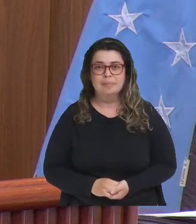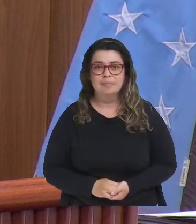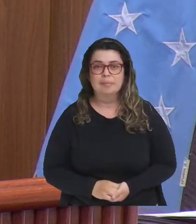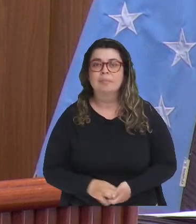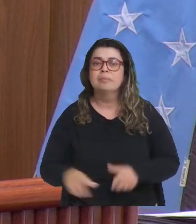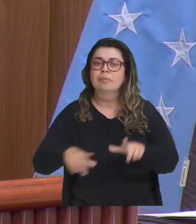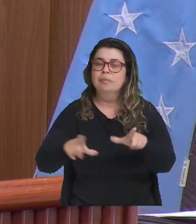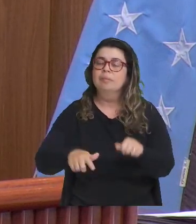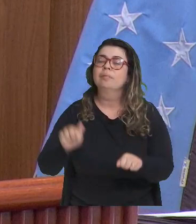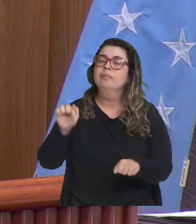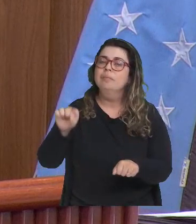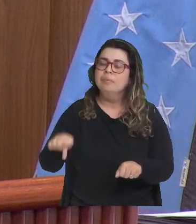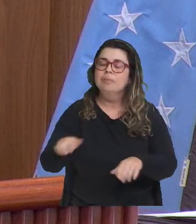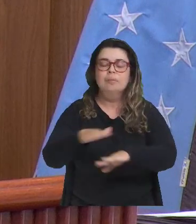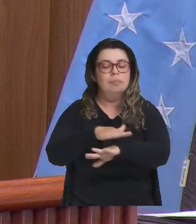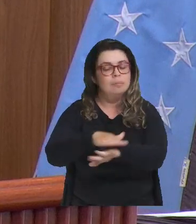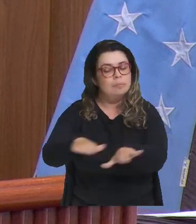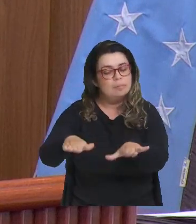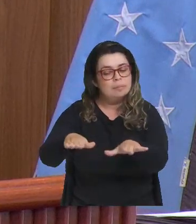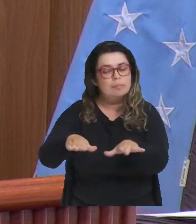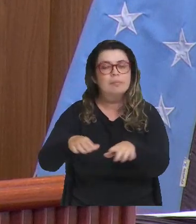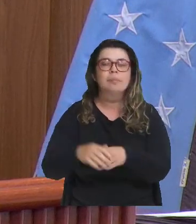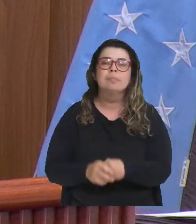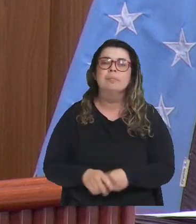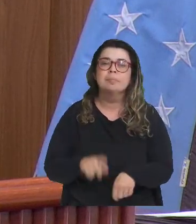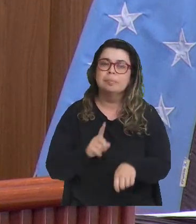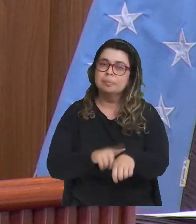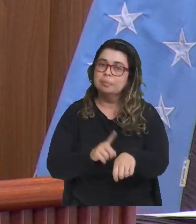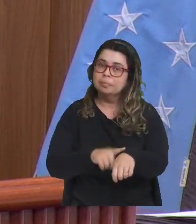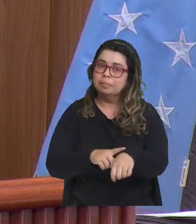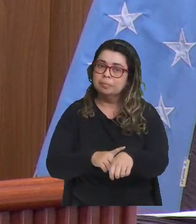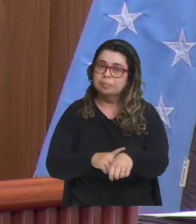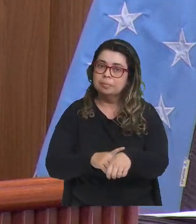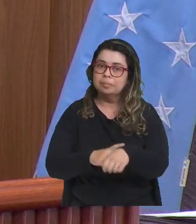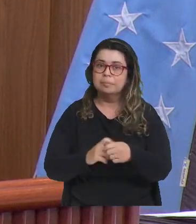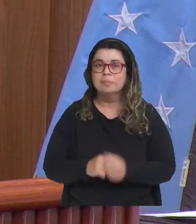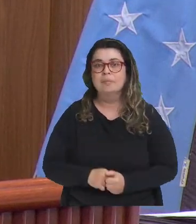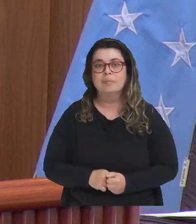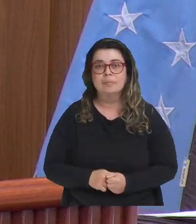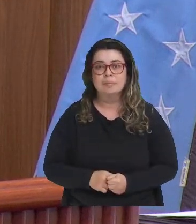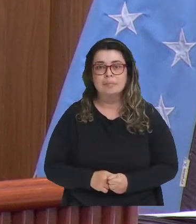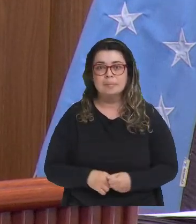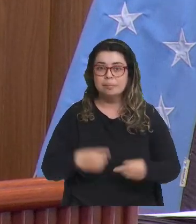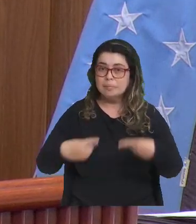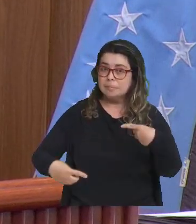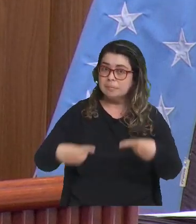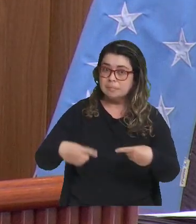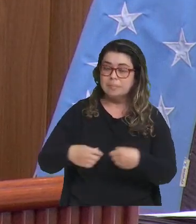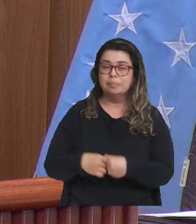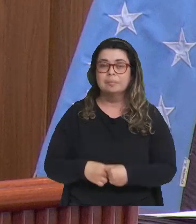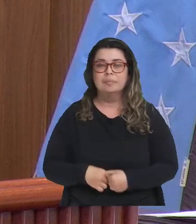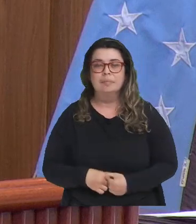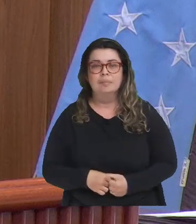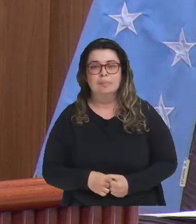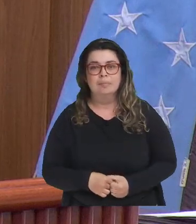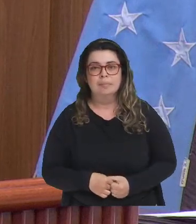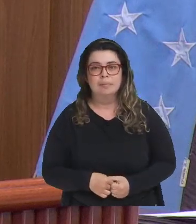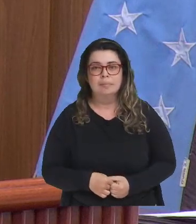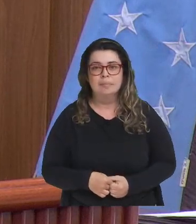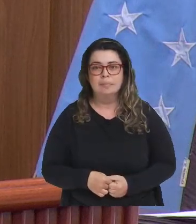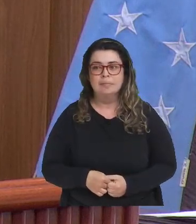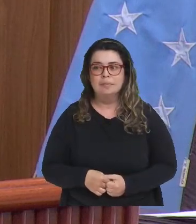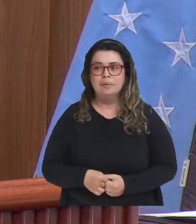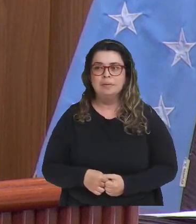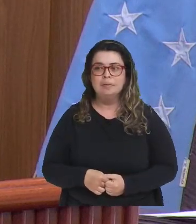gente é eleito e a gente faz esse trabalho. Então, é muito importante que a população se inteira, que ele se inteirar. Qual é a função